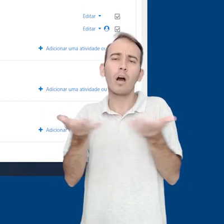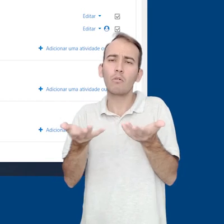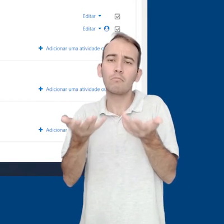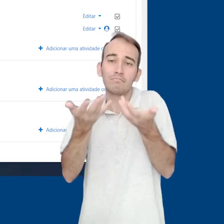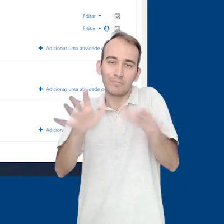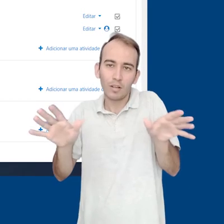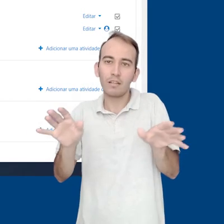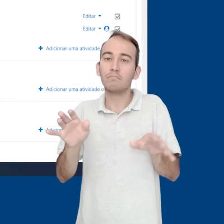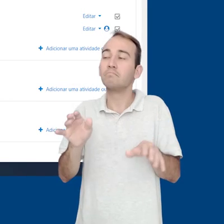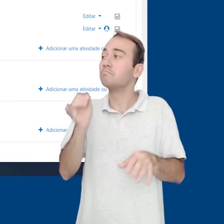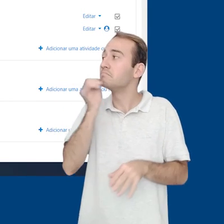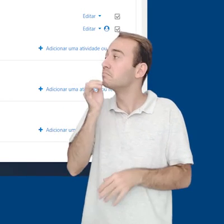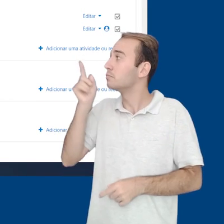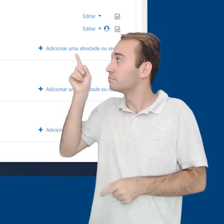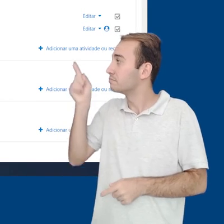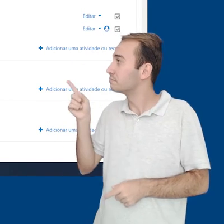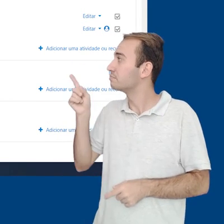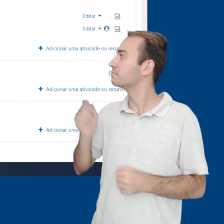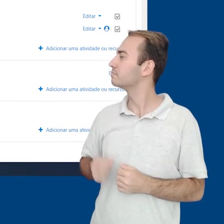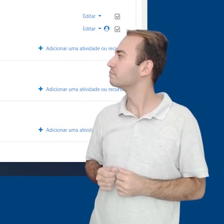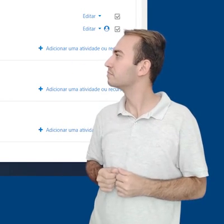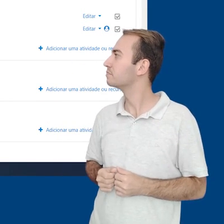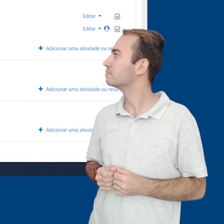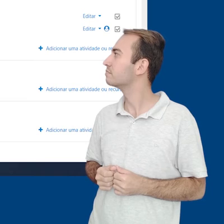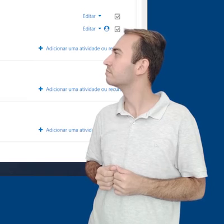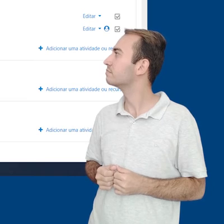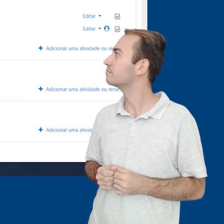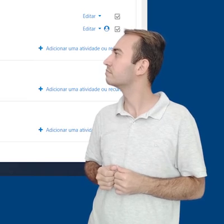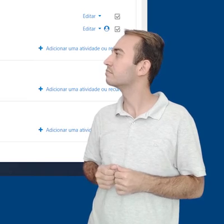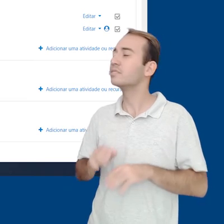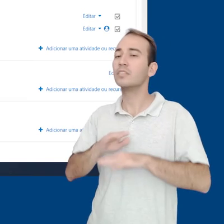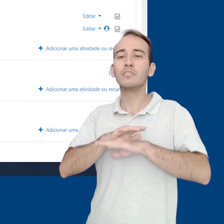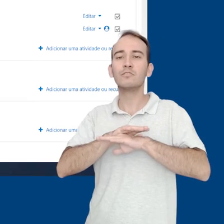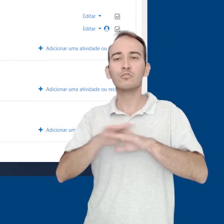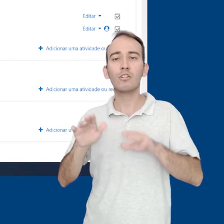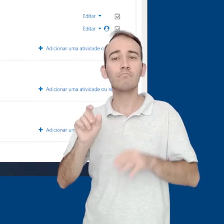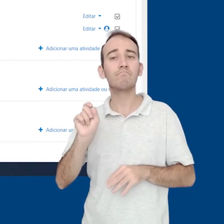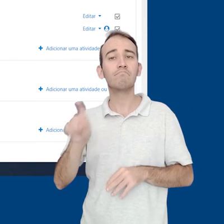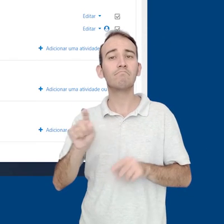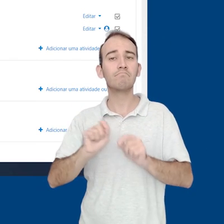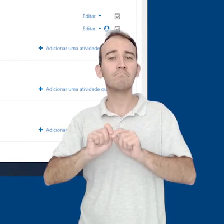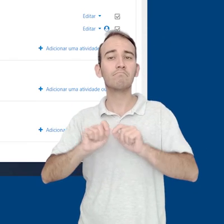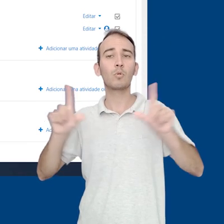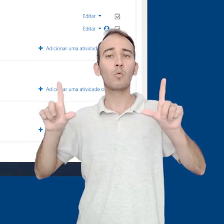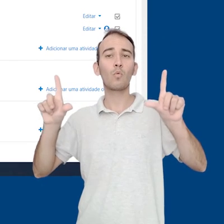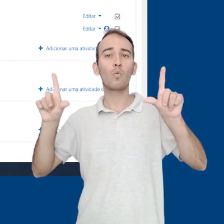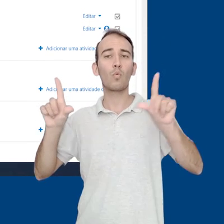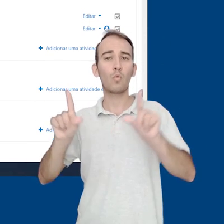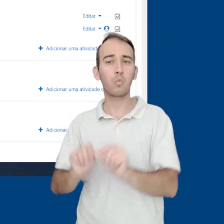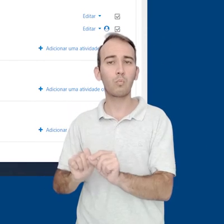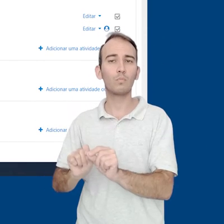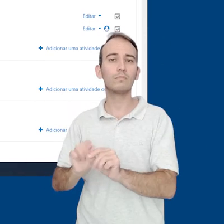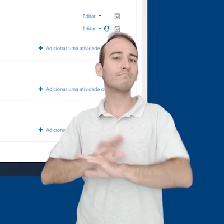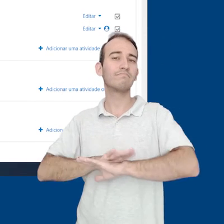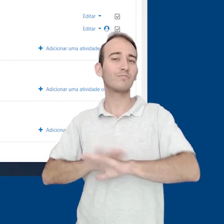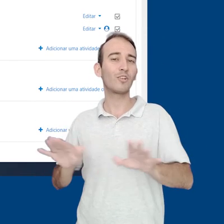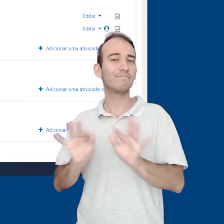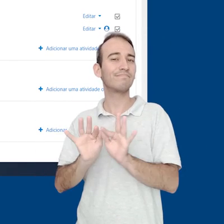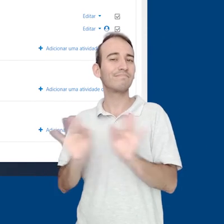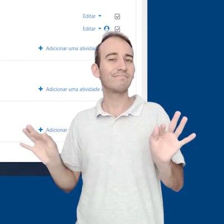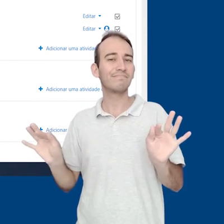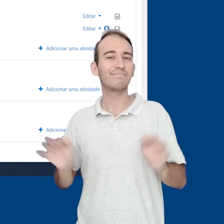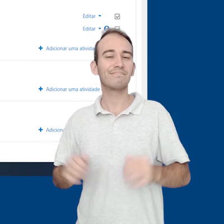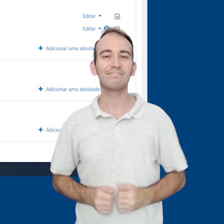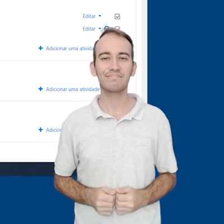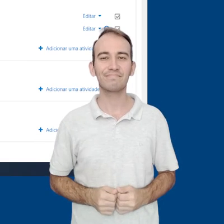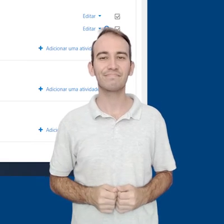dessas atividades com o fórum de avisos. Então, eu só preciso clicar novamente na setinha e o menu desaparece. Em